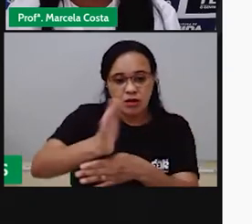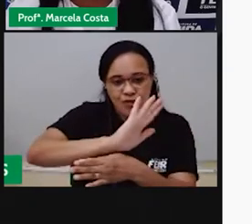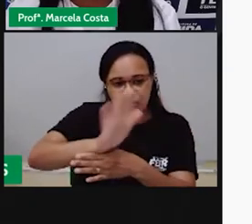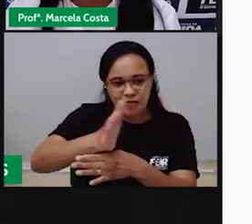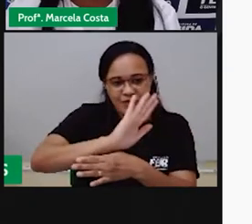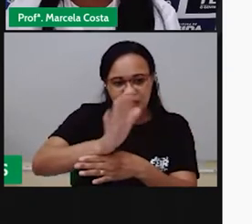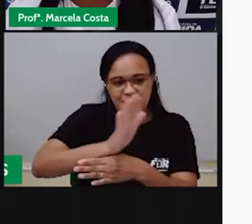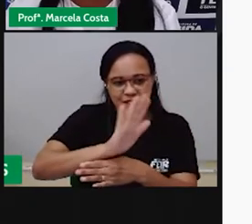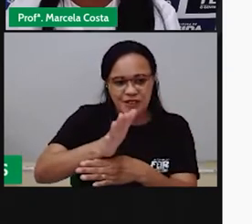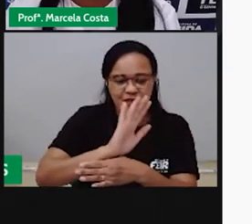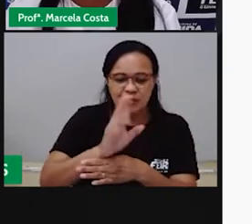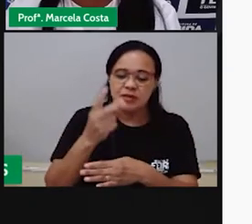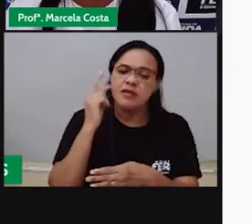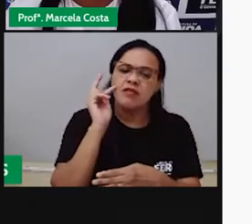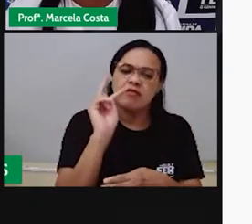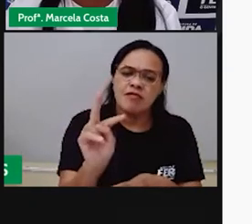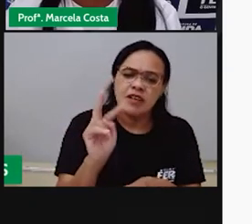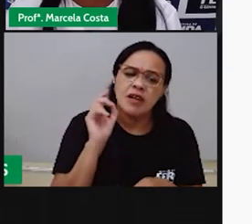que você